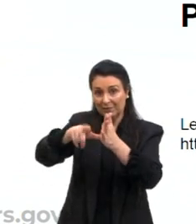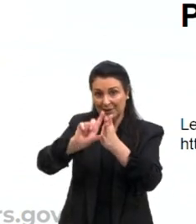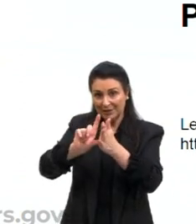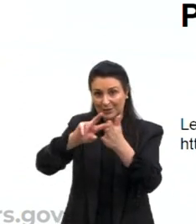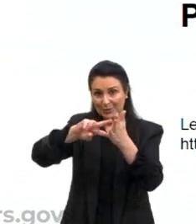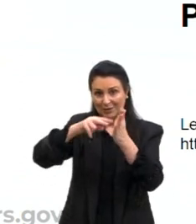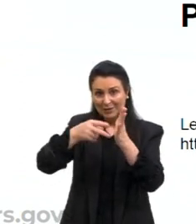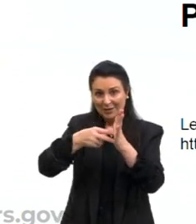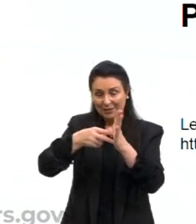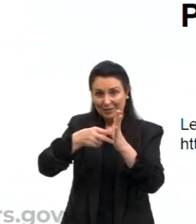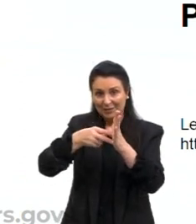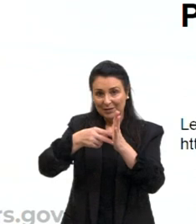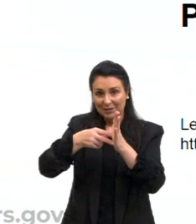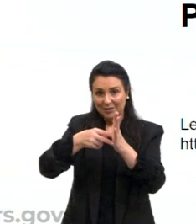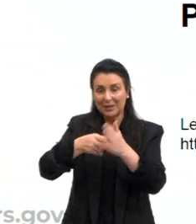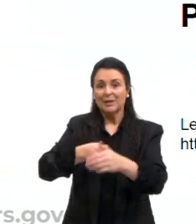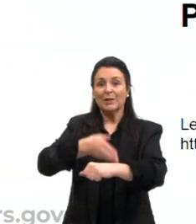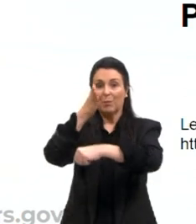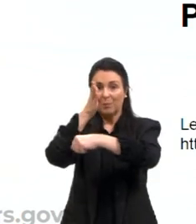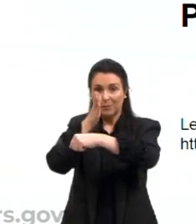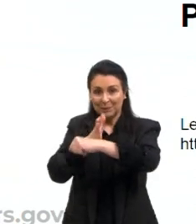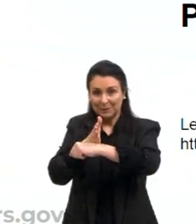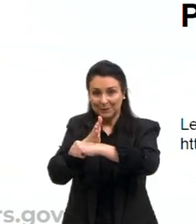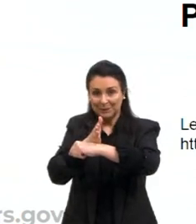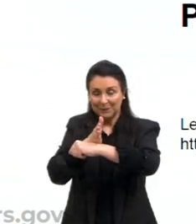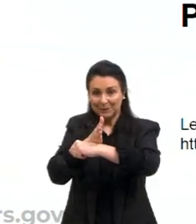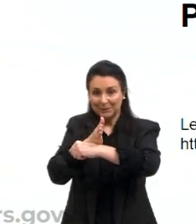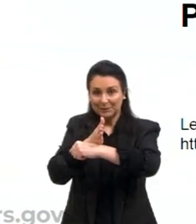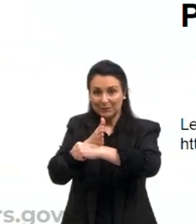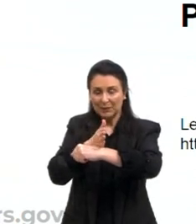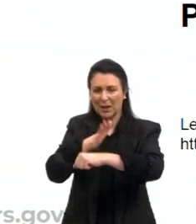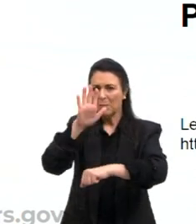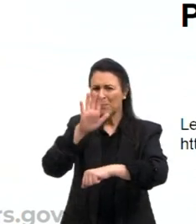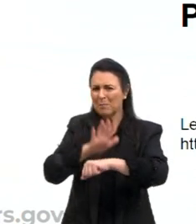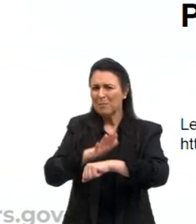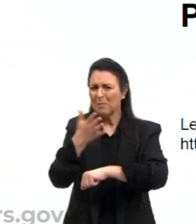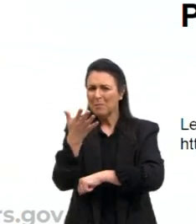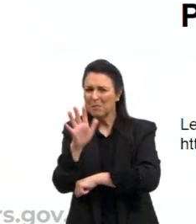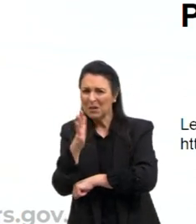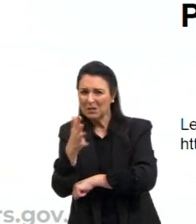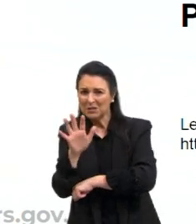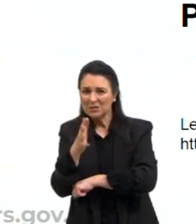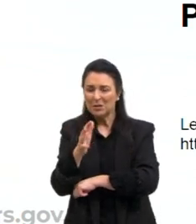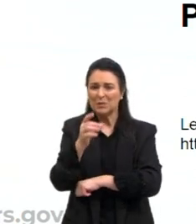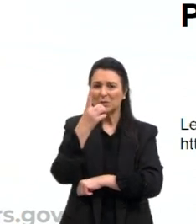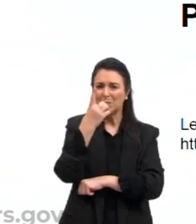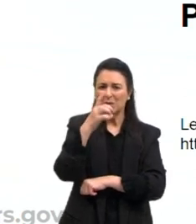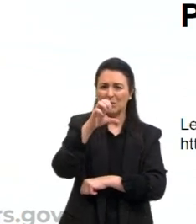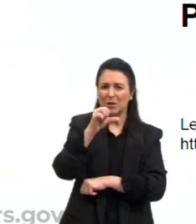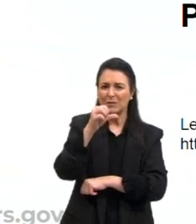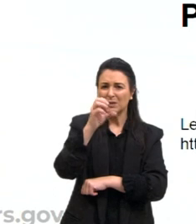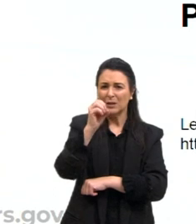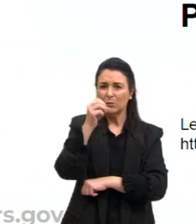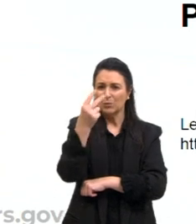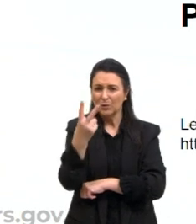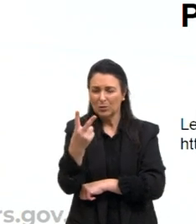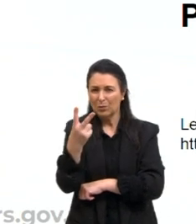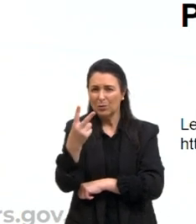logo pré-modernismo a gente tem o que mais ou menos de 1902